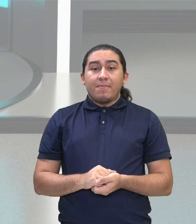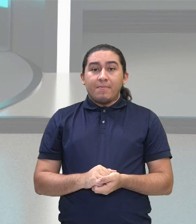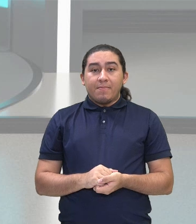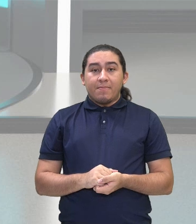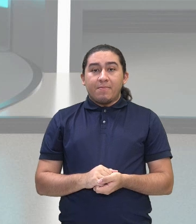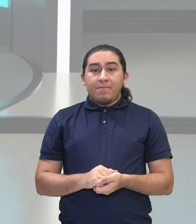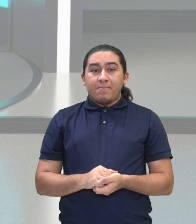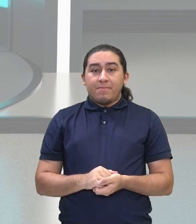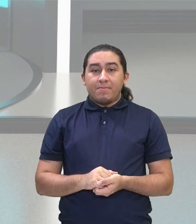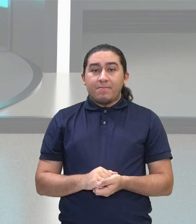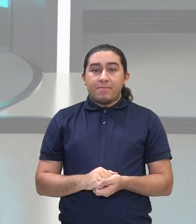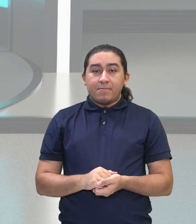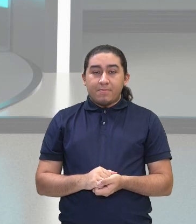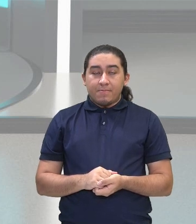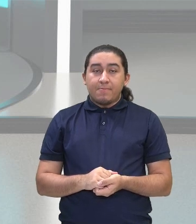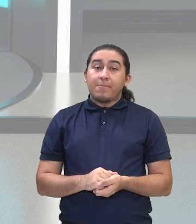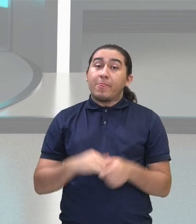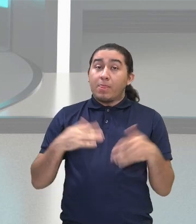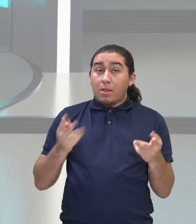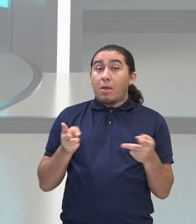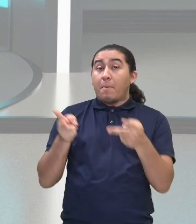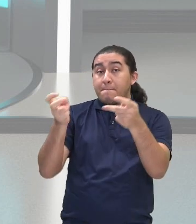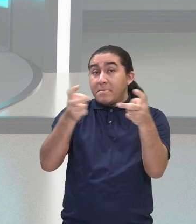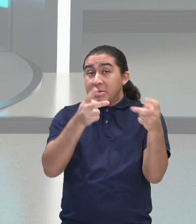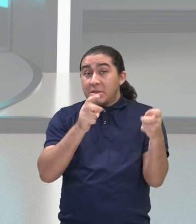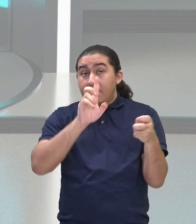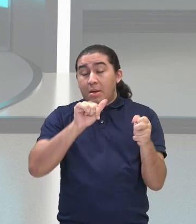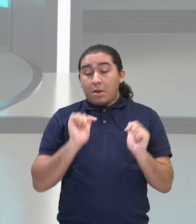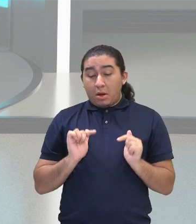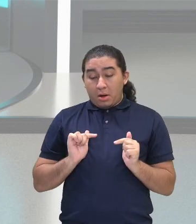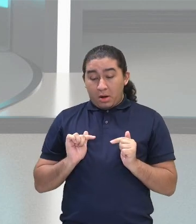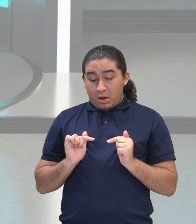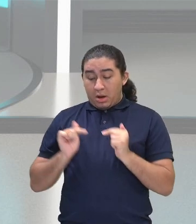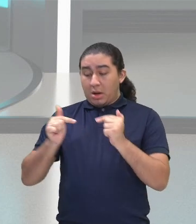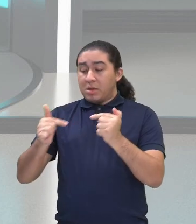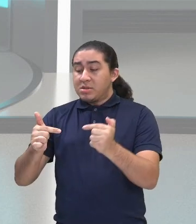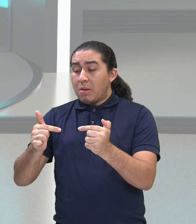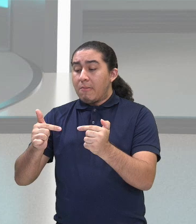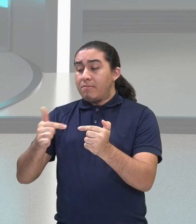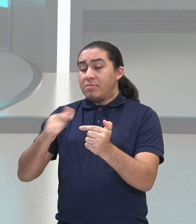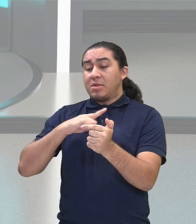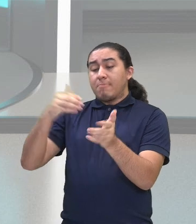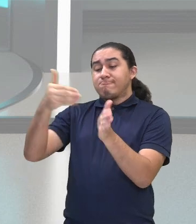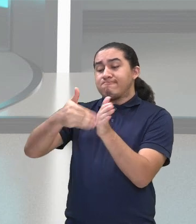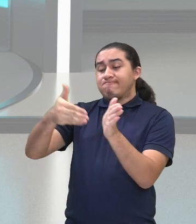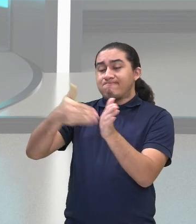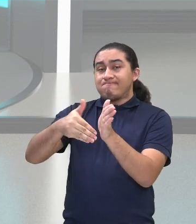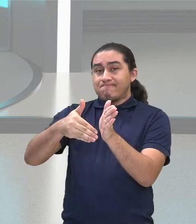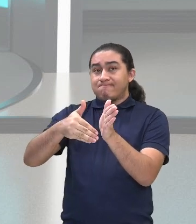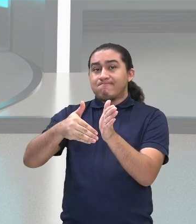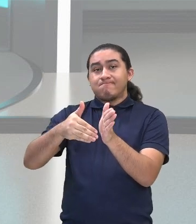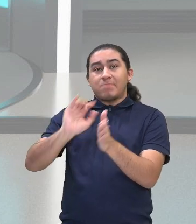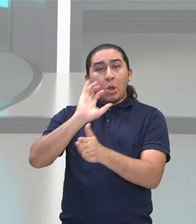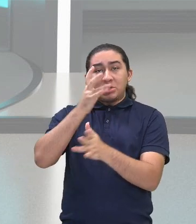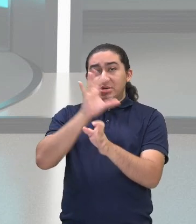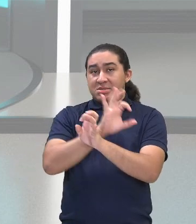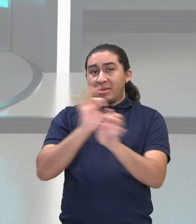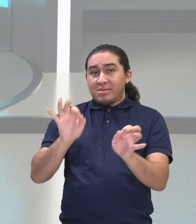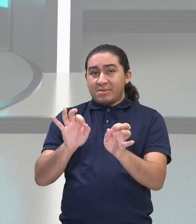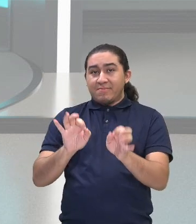iria. Então, você percebe que são ações que alguma coisa impede que ela aconteça,